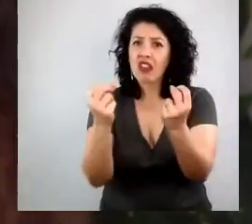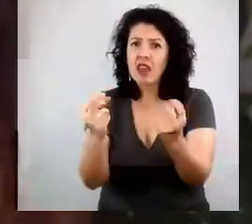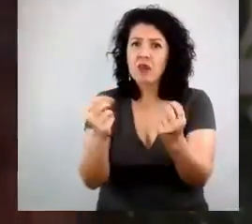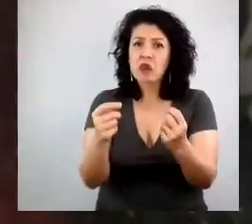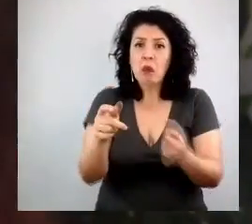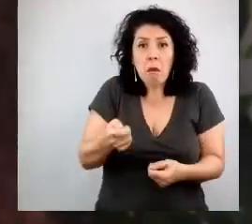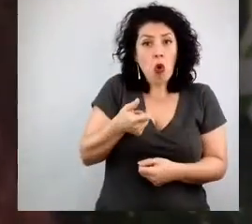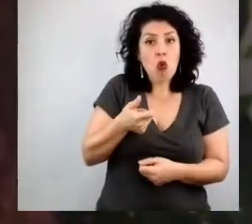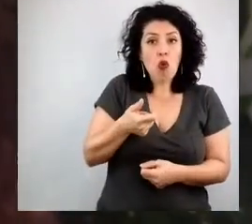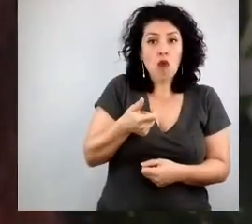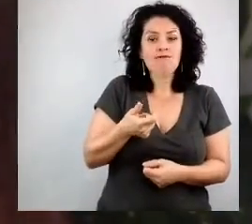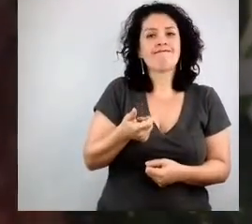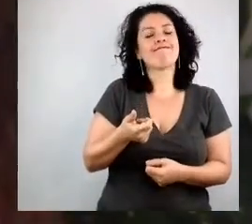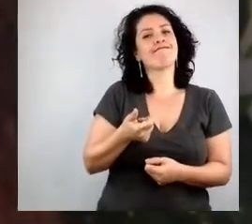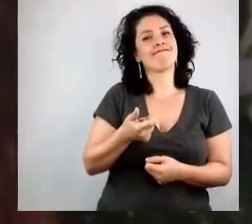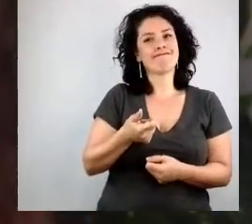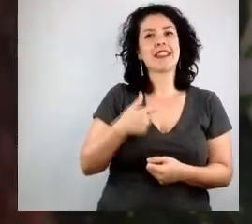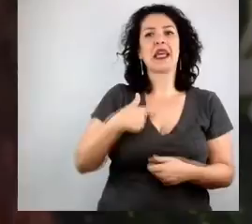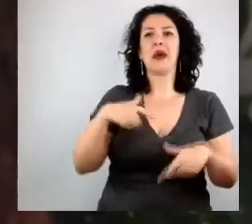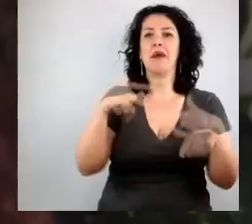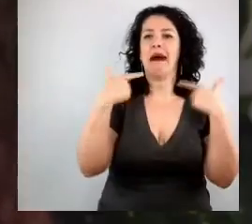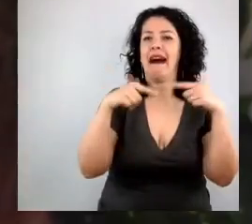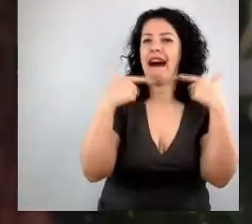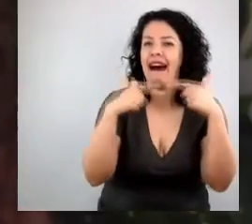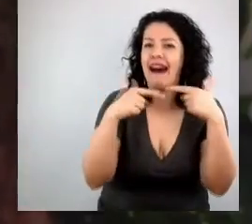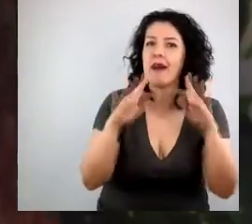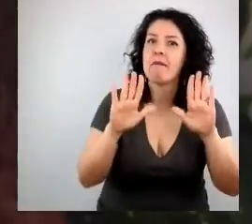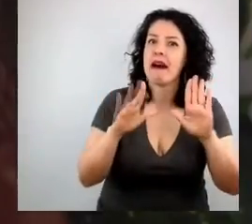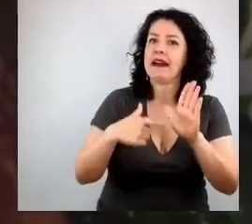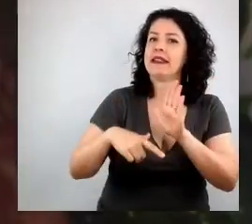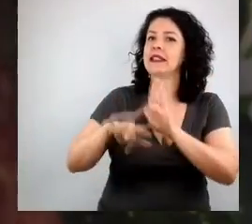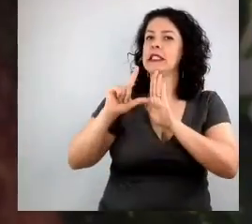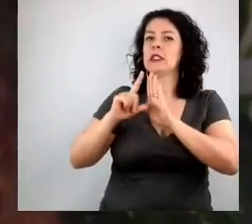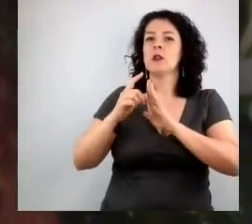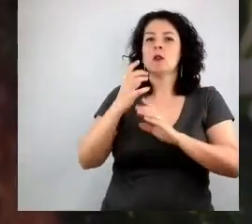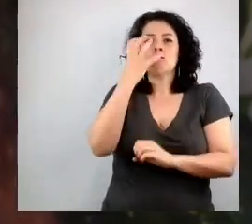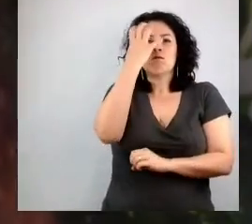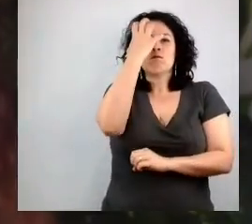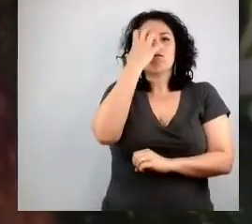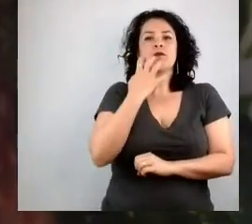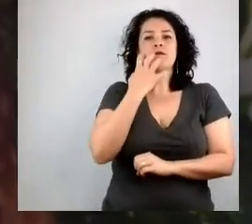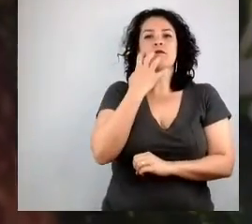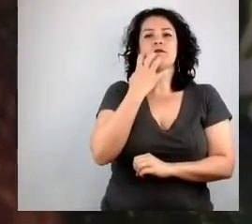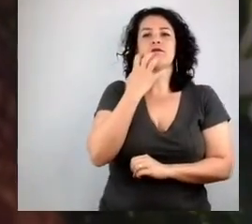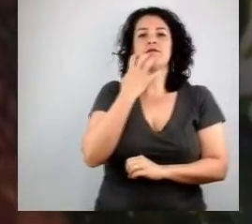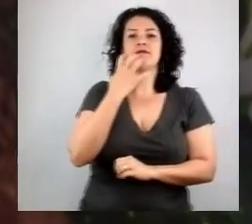Eu estou indo agora, mas foi um momento de grande raiva e frustração.